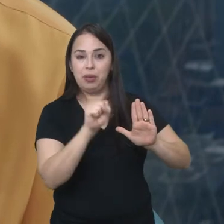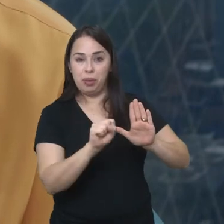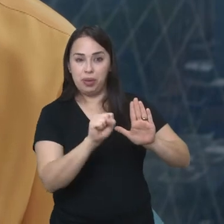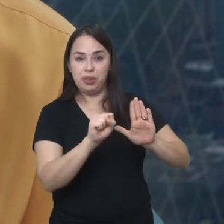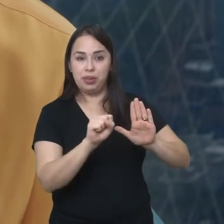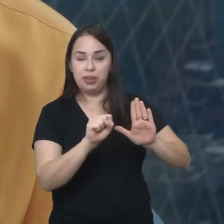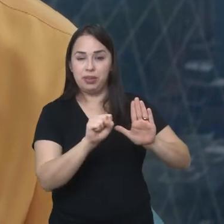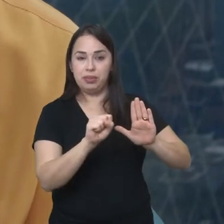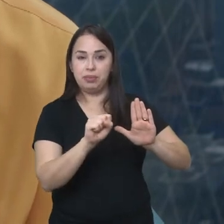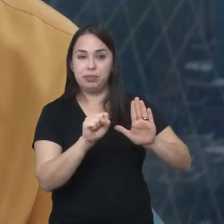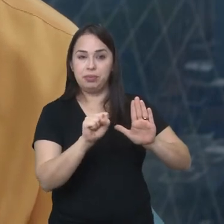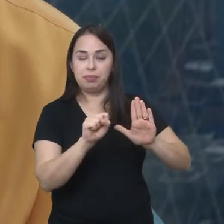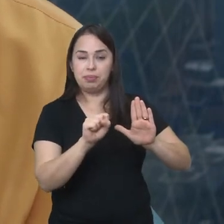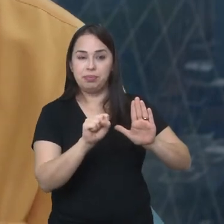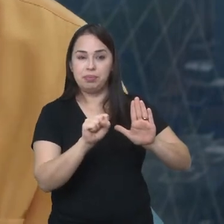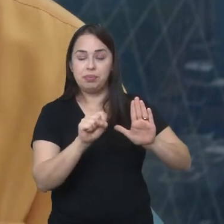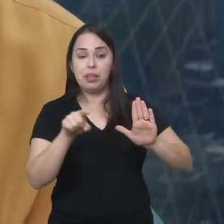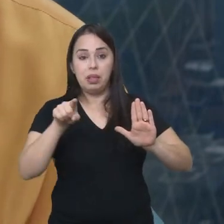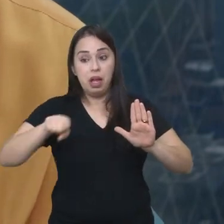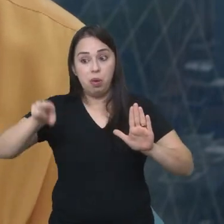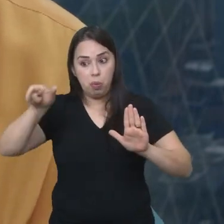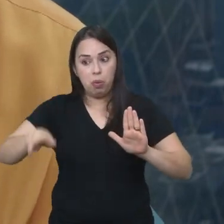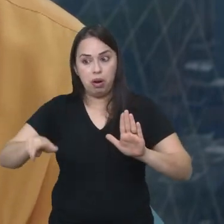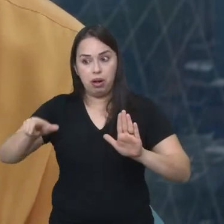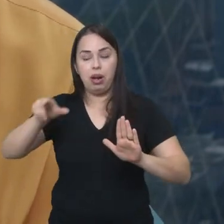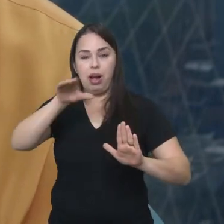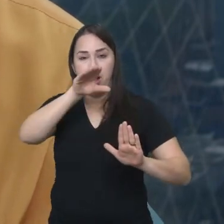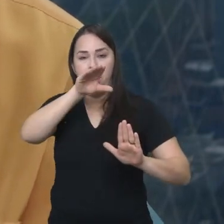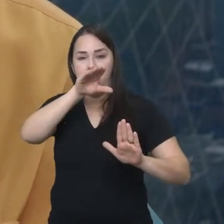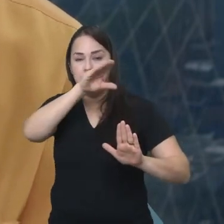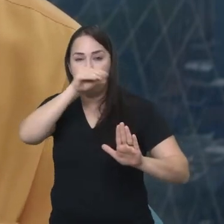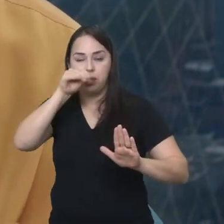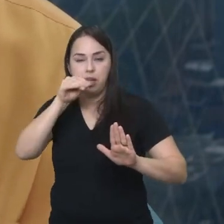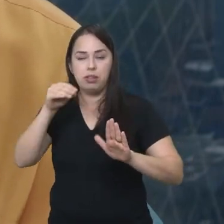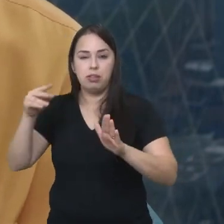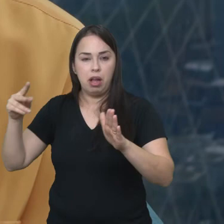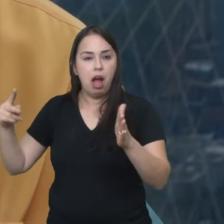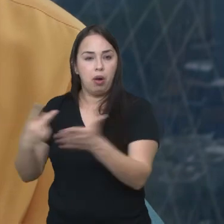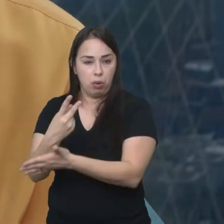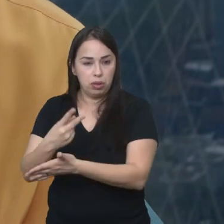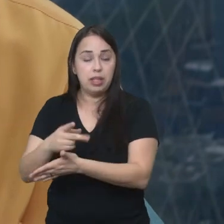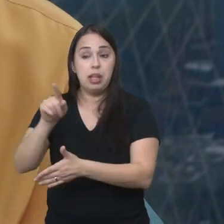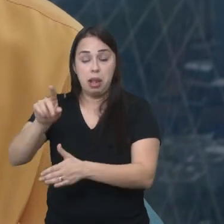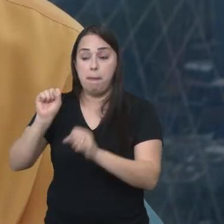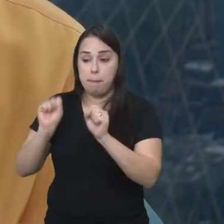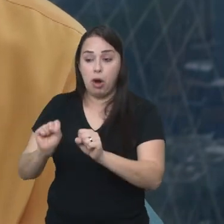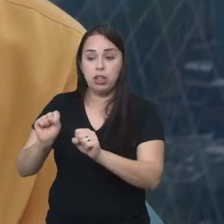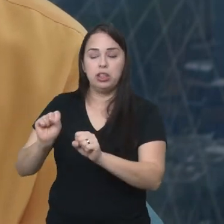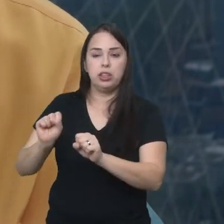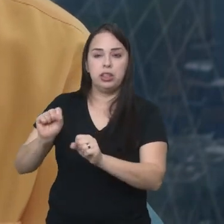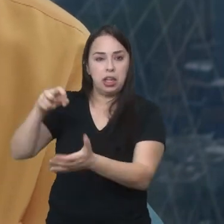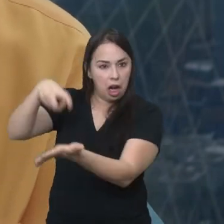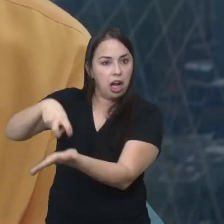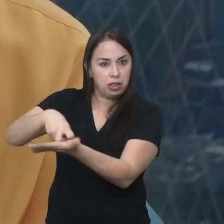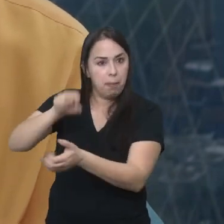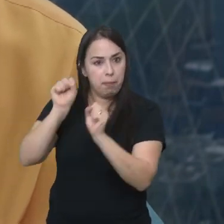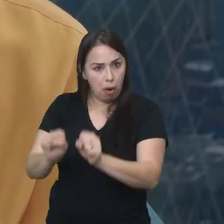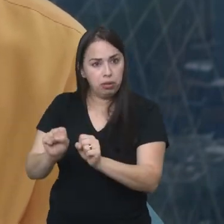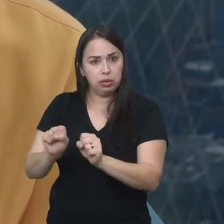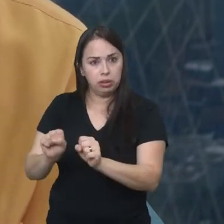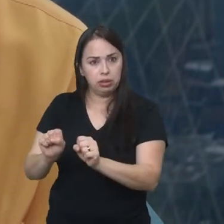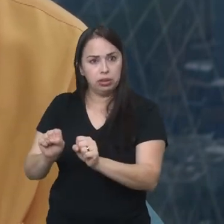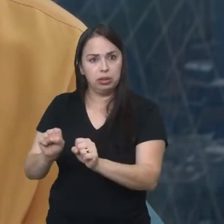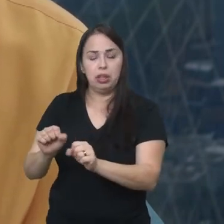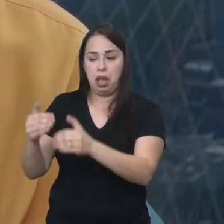ser responsabilizado. Então, se o adolescente comete a prática de um ato infracional, sim, ele pode ser responsabilizado. Quem vai